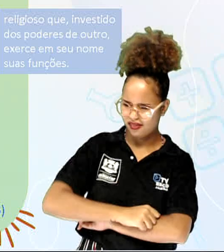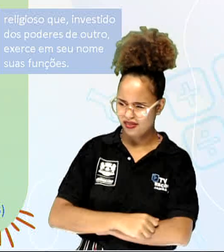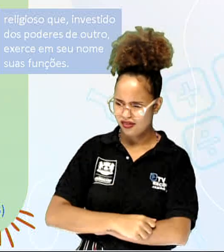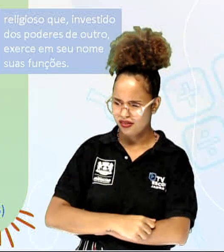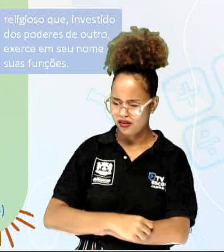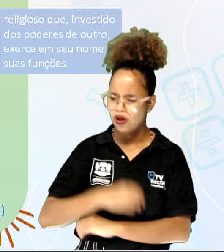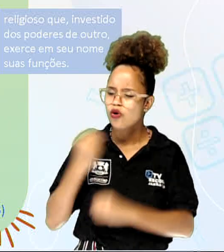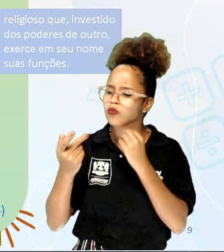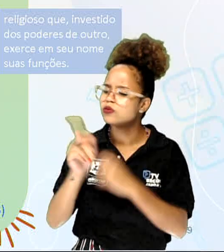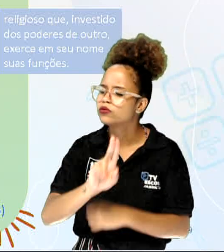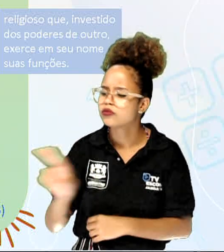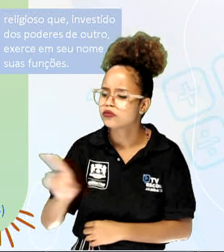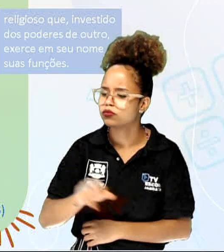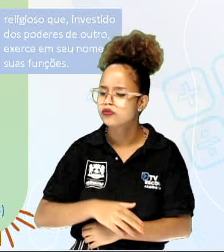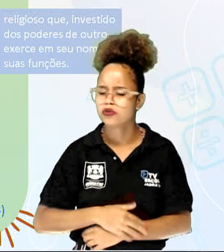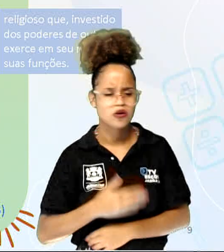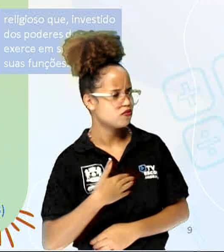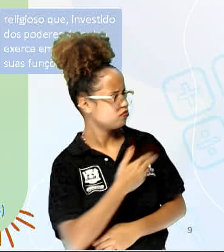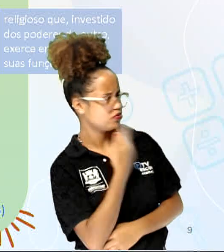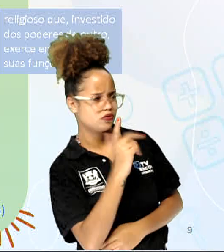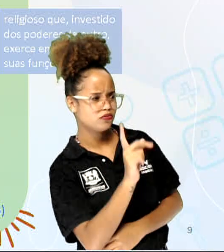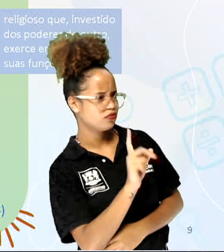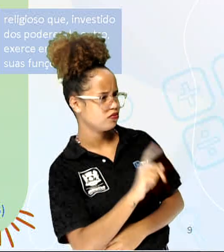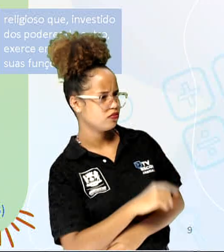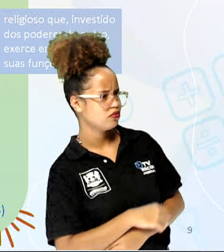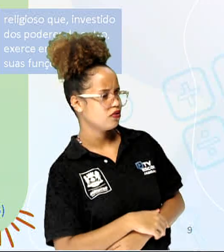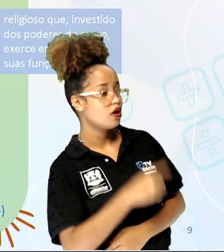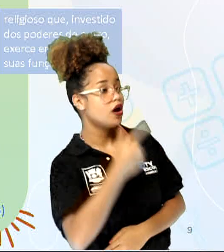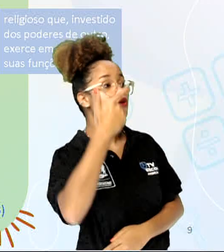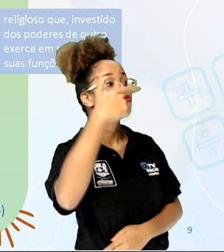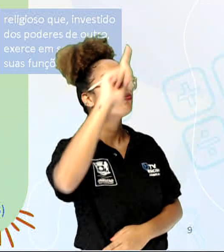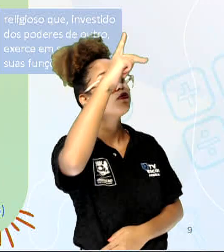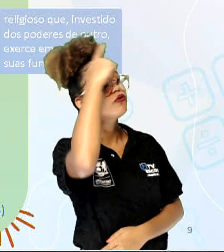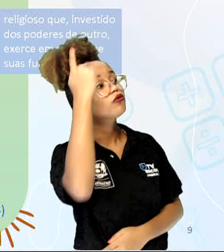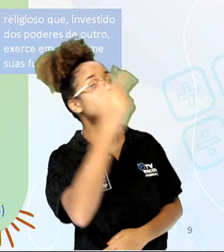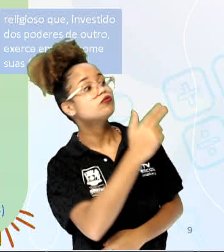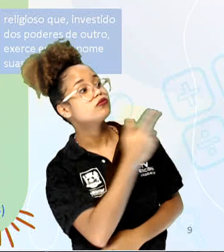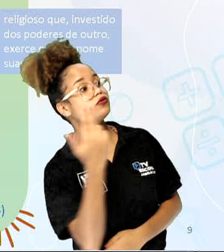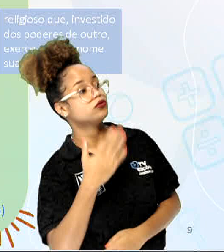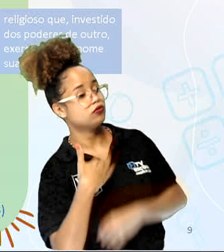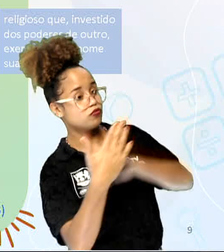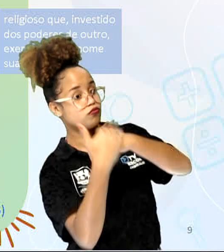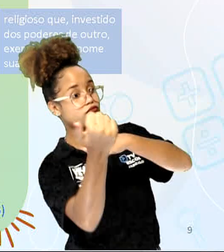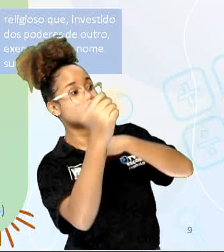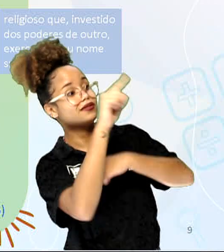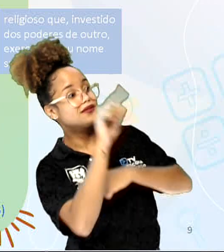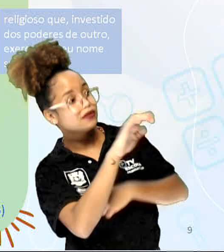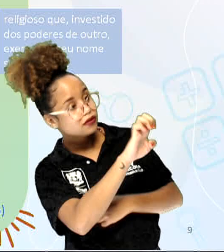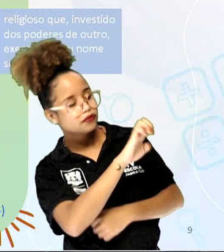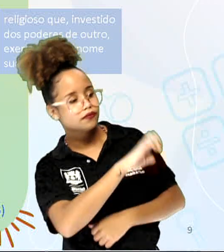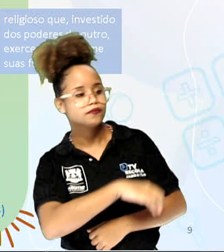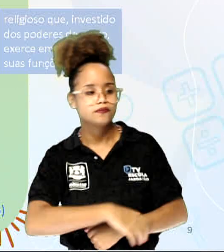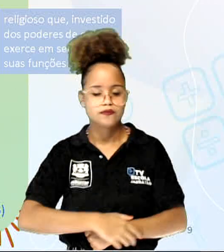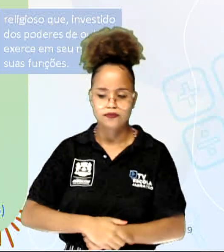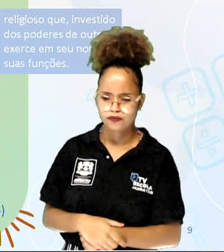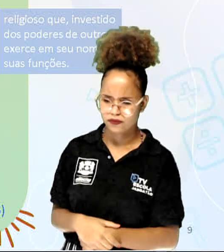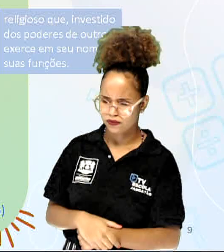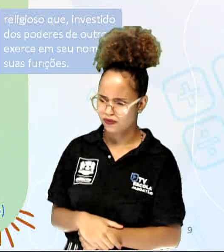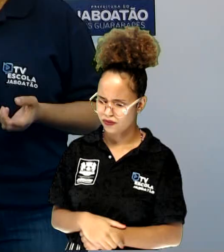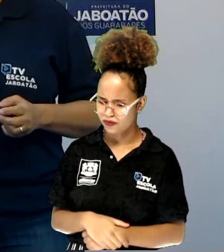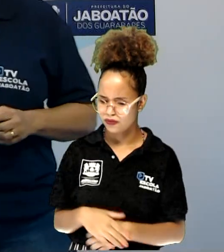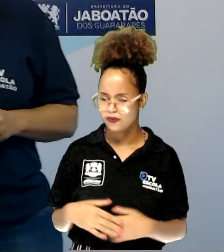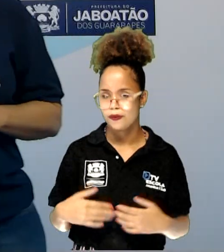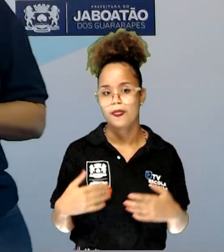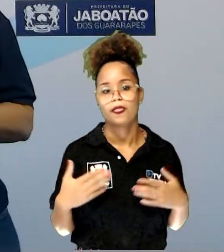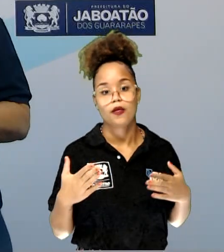se chama? Eu não me chamo, não. Os outros é que me chamam de Zé. Pra gente,